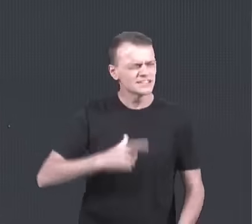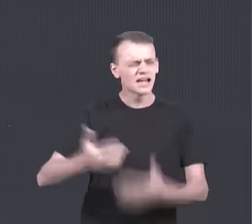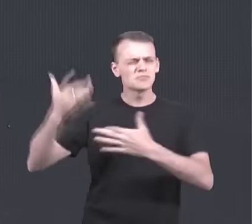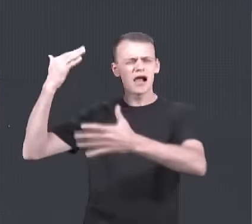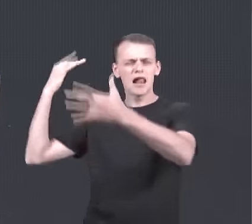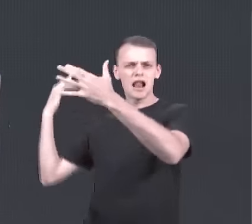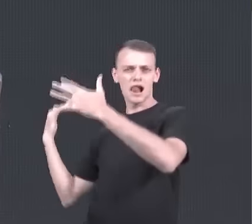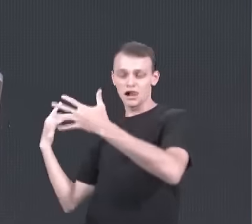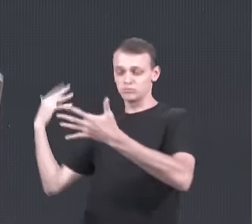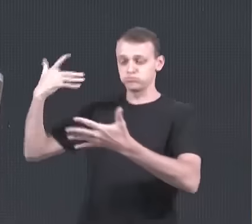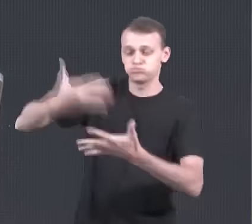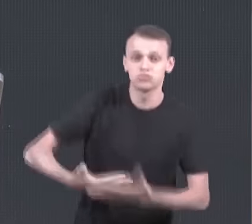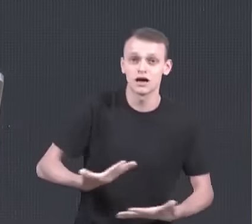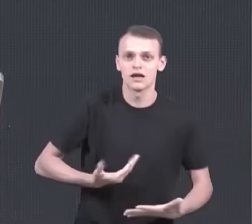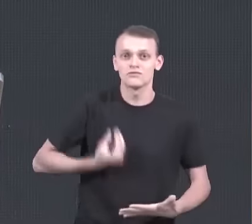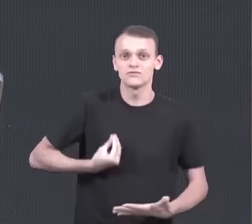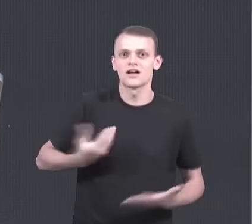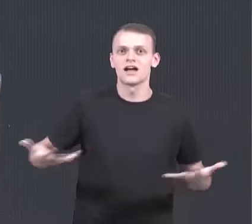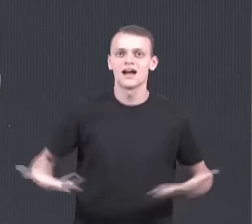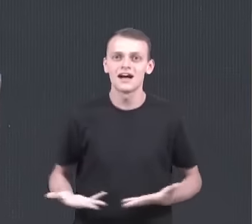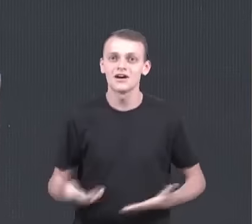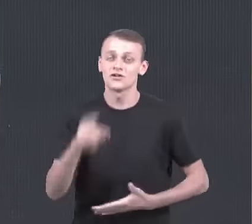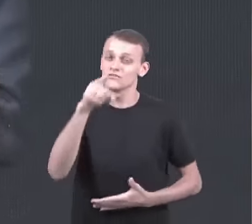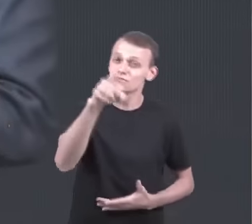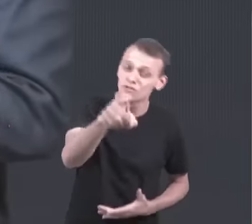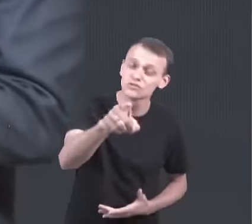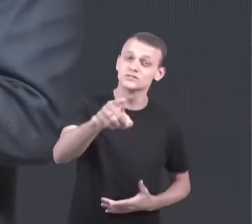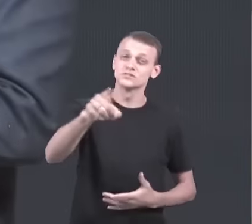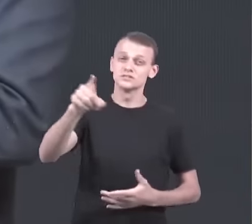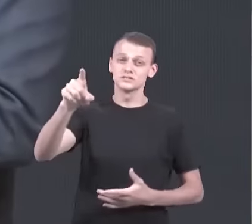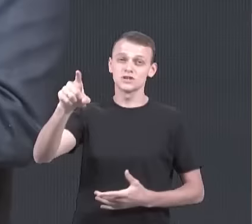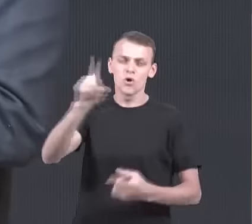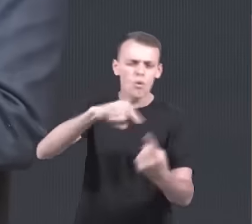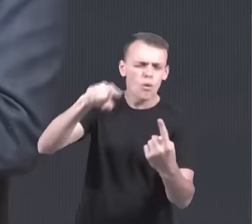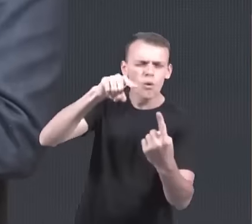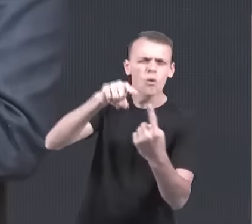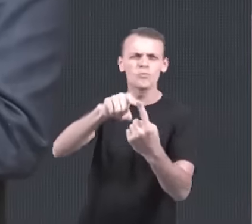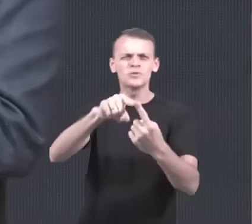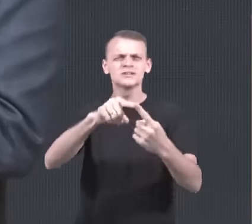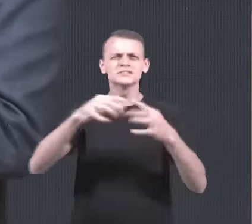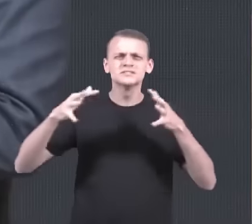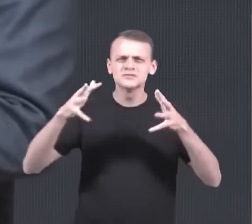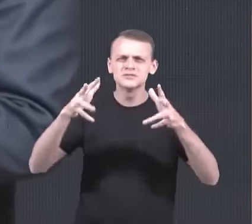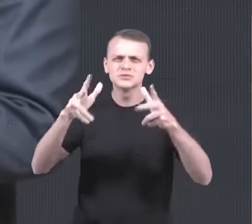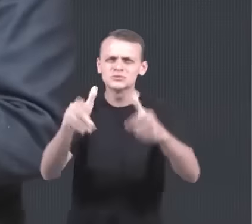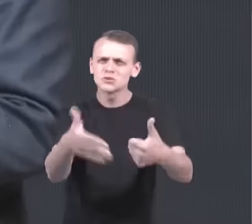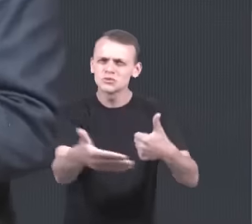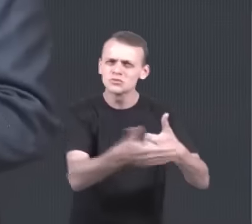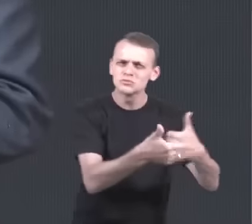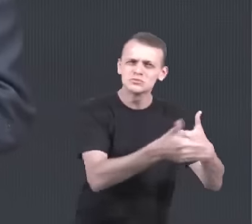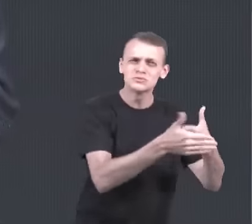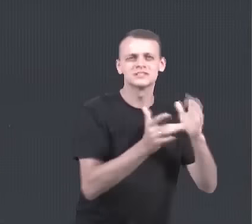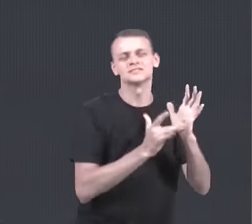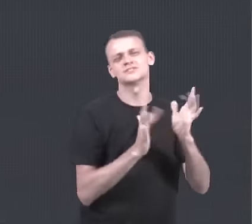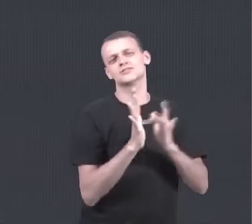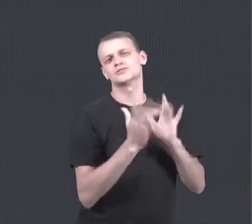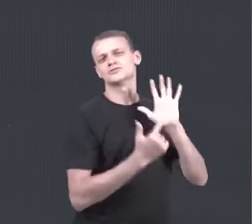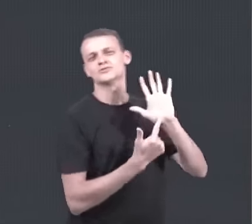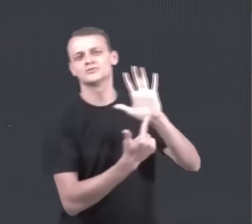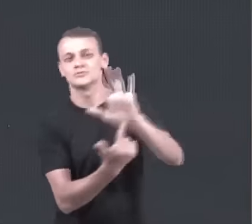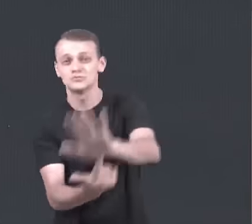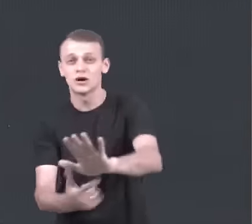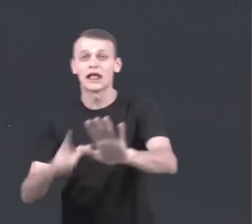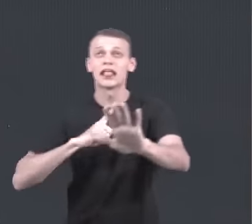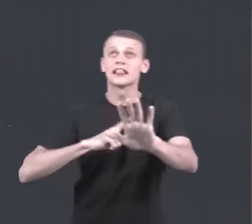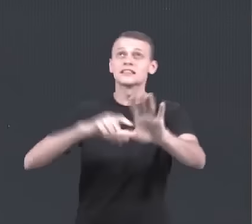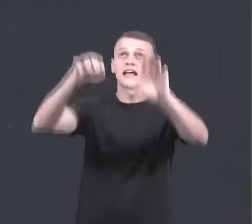se manifestar a partir de você. O propósito de tudo que está escondido será revelado. O véu